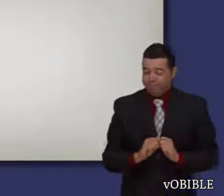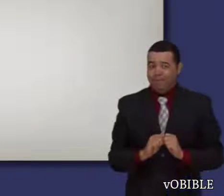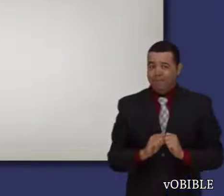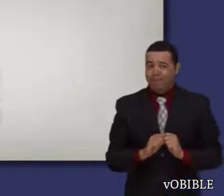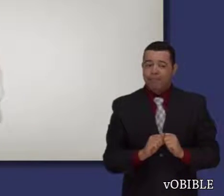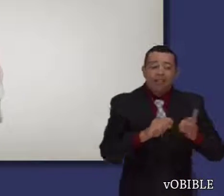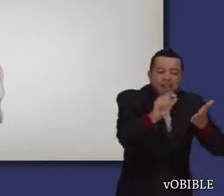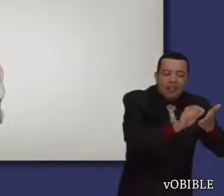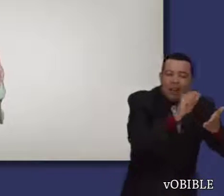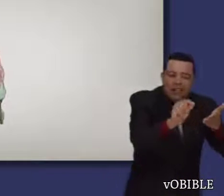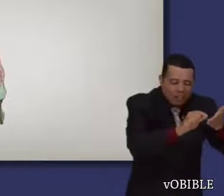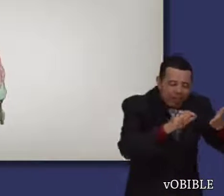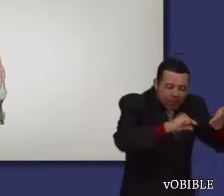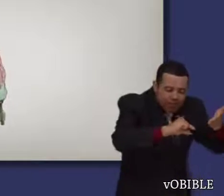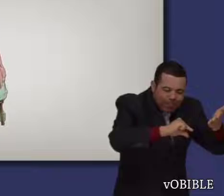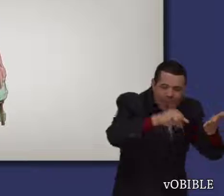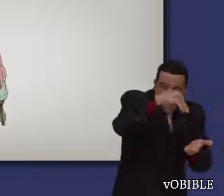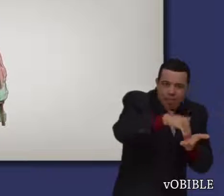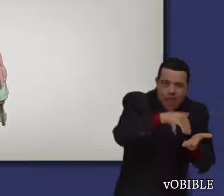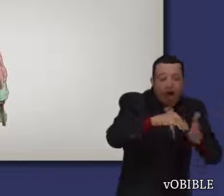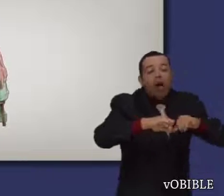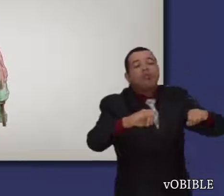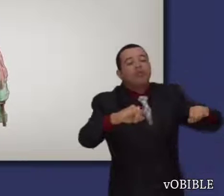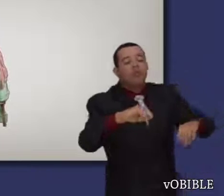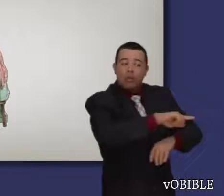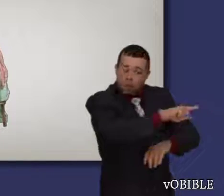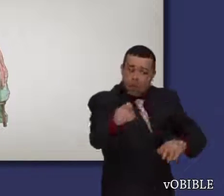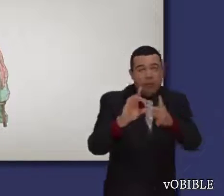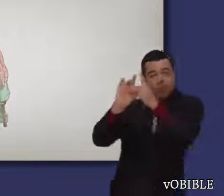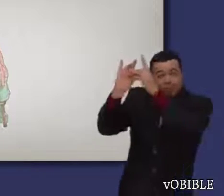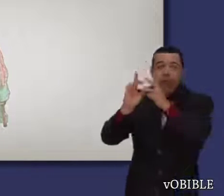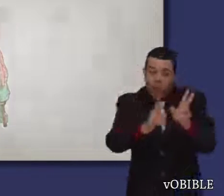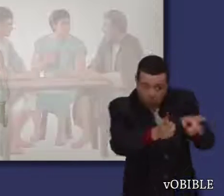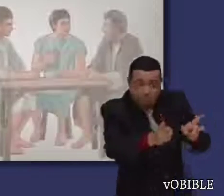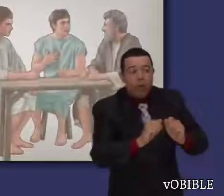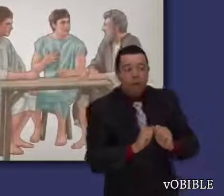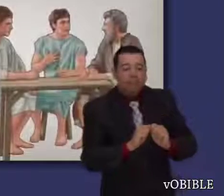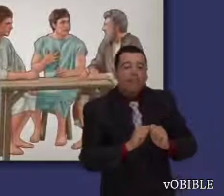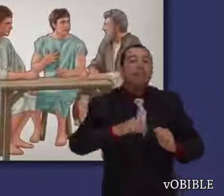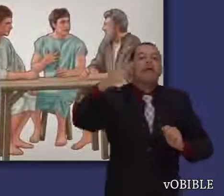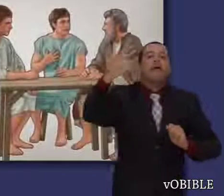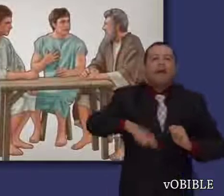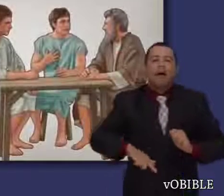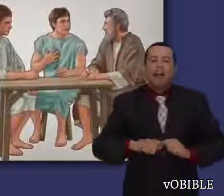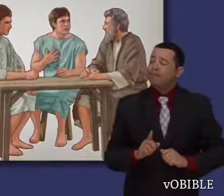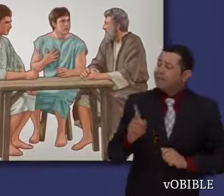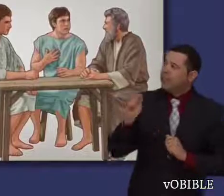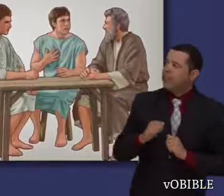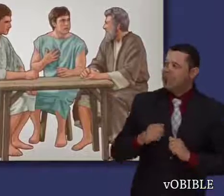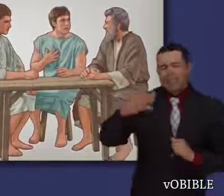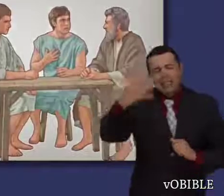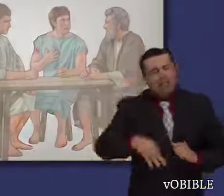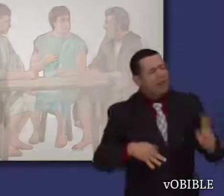Judas termina sua carta falando para seus irmãos continuarem no amor de Deus. Eles deveriam continuar mostrando